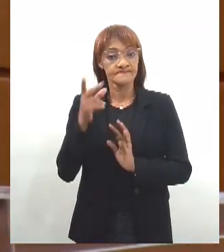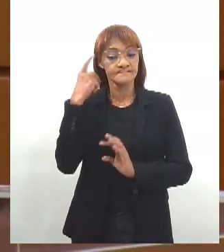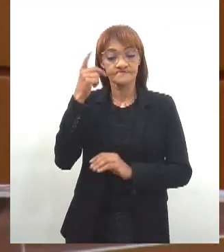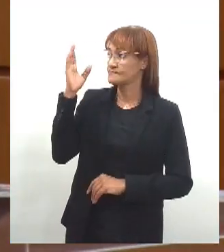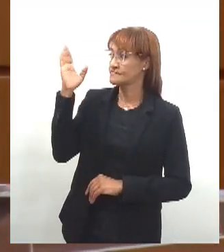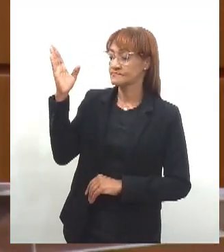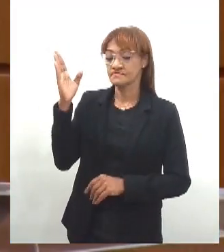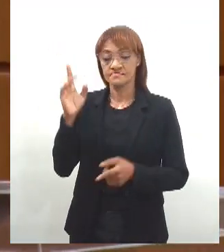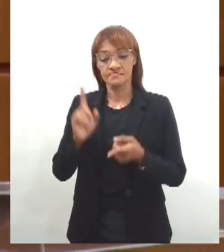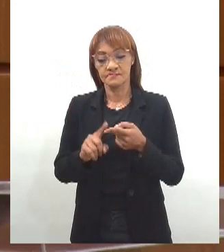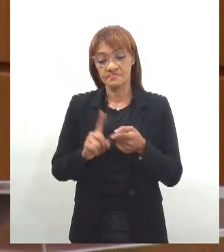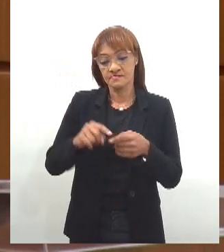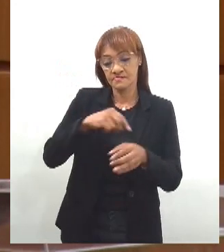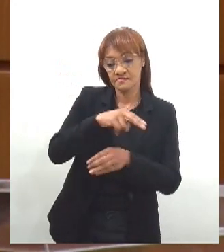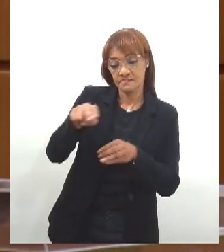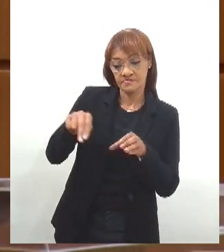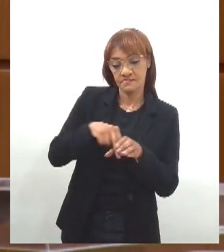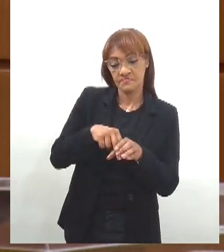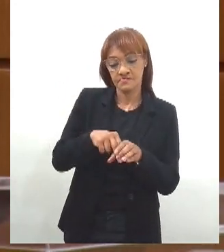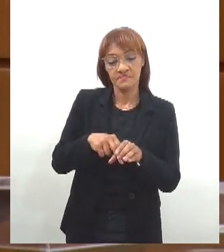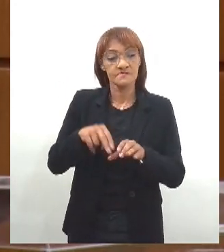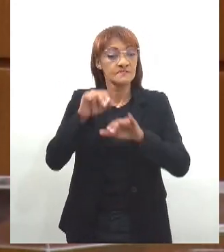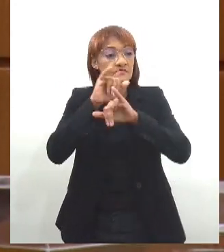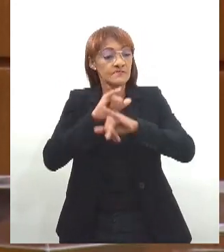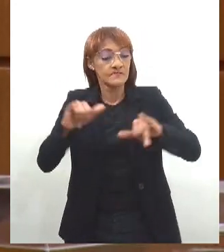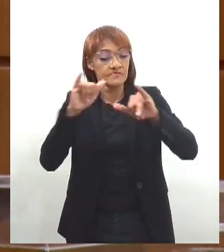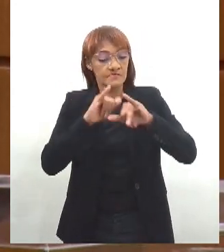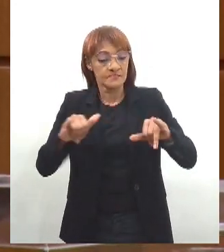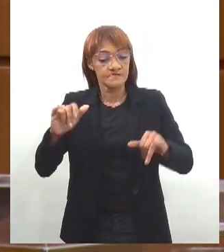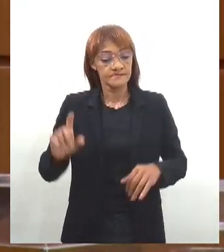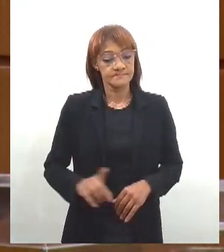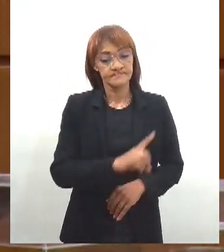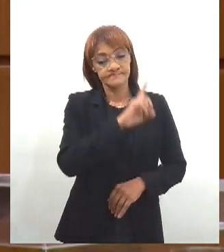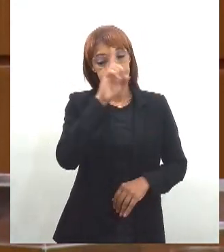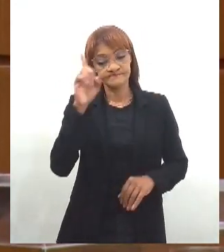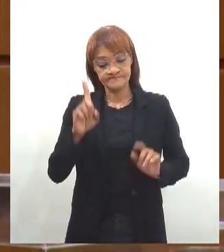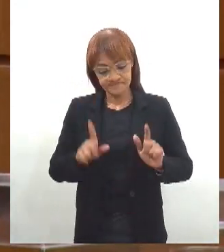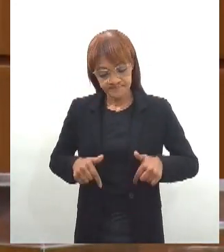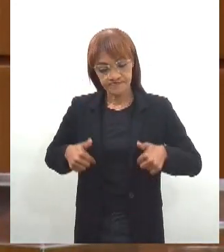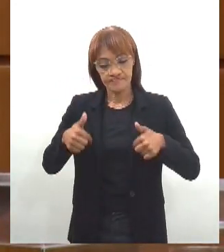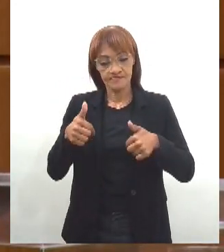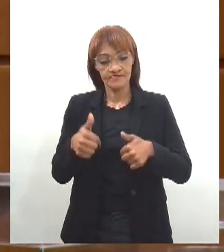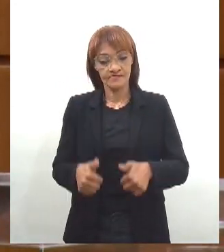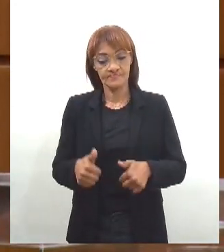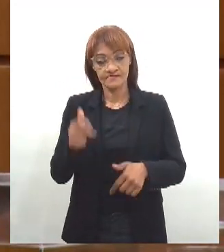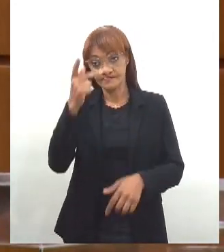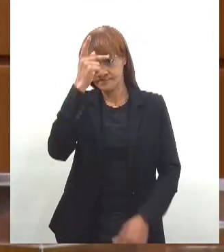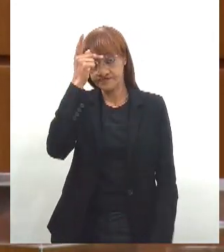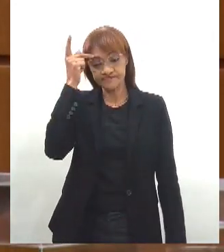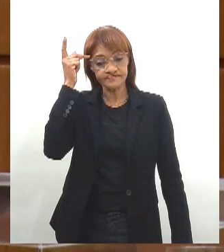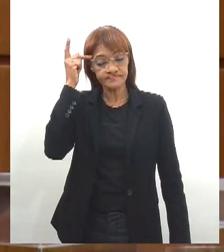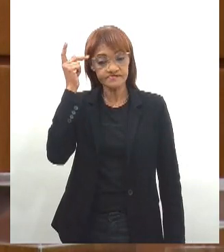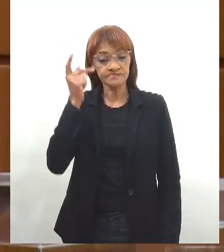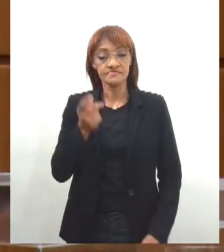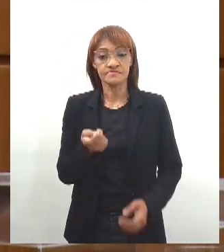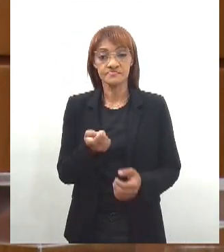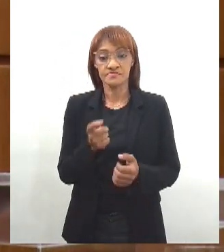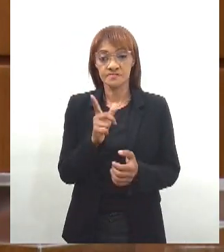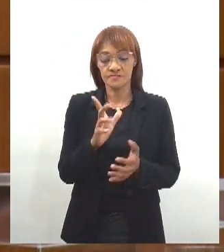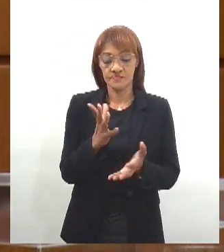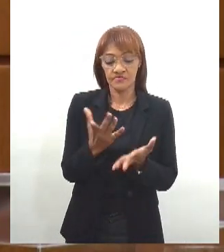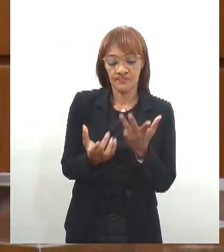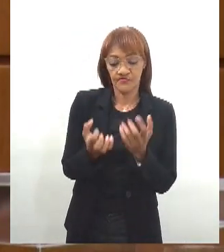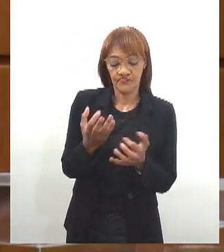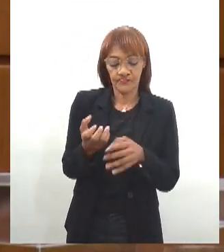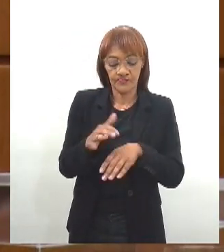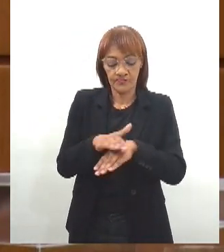a tribuna para lembrar do Dia Nacional de Luta contra Queimaduras e fez um alerta sobre os riscos de